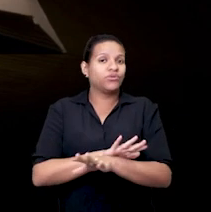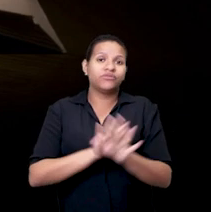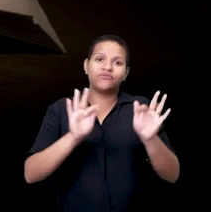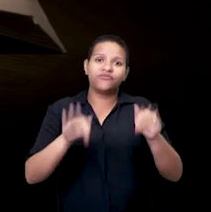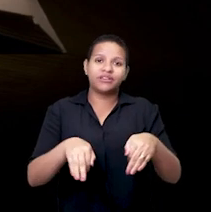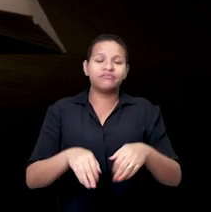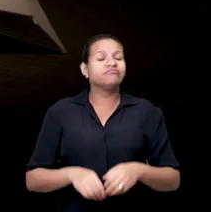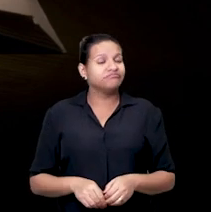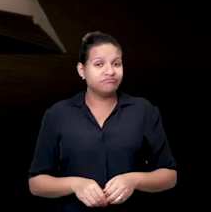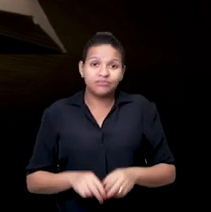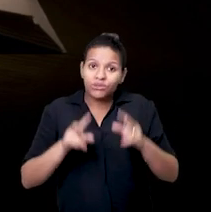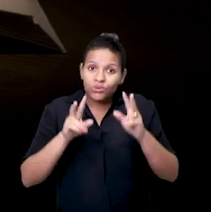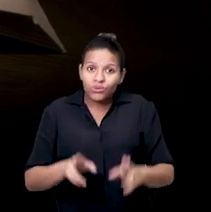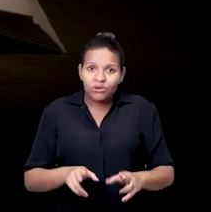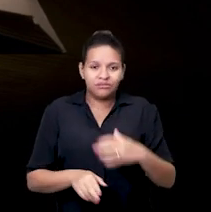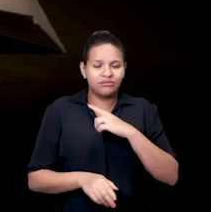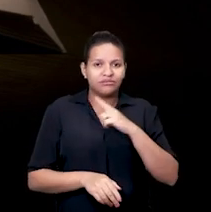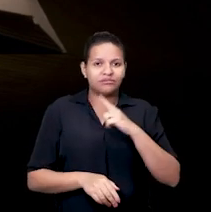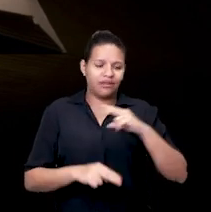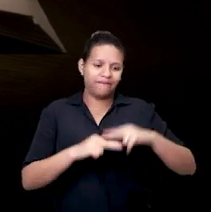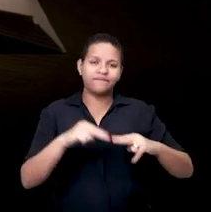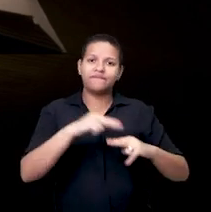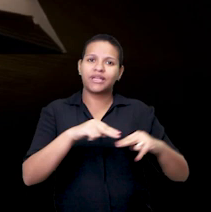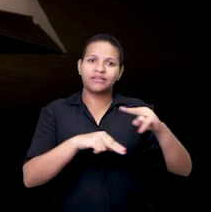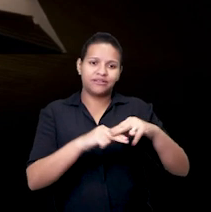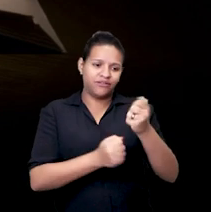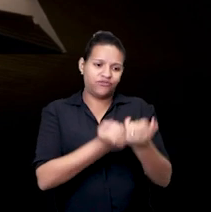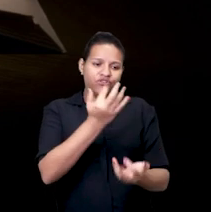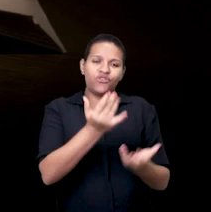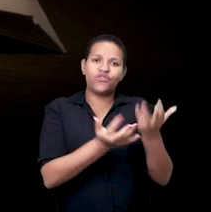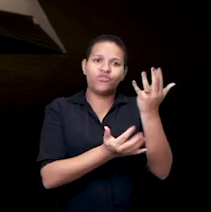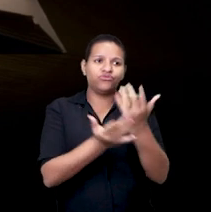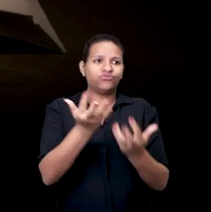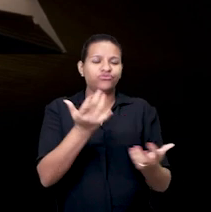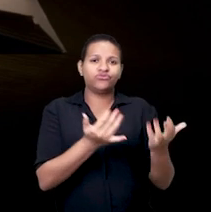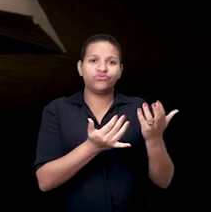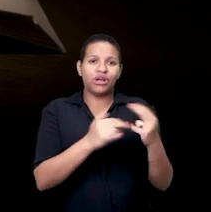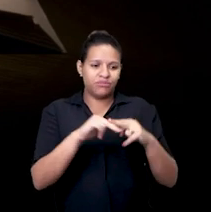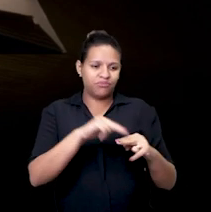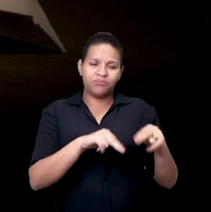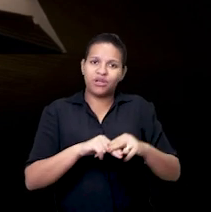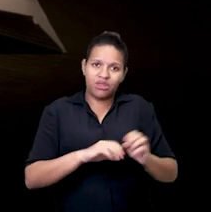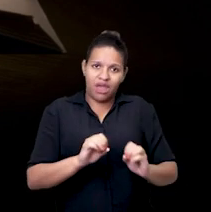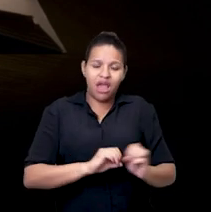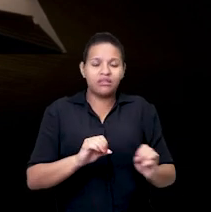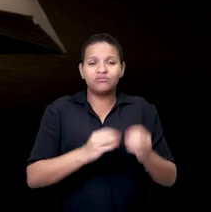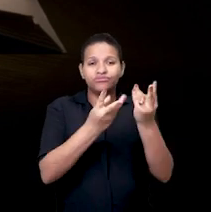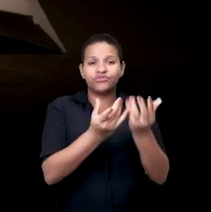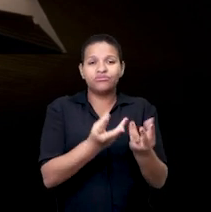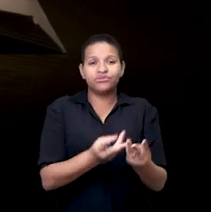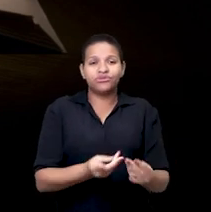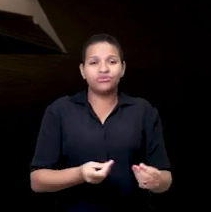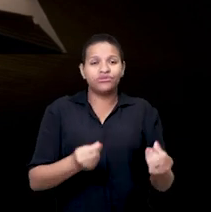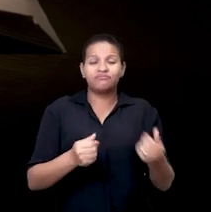acaba-se a questão. Carvão sobre a brasa, lenha sobre o fogo. Tal é um intrigante para atiçar uma